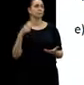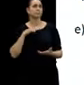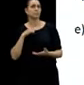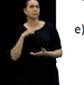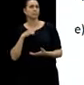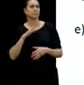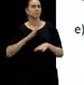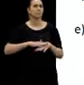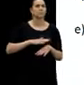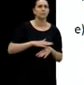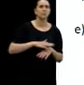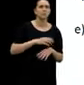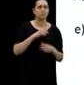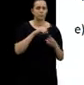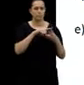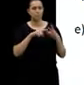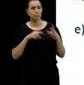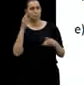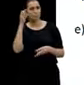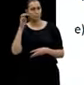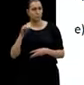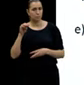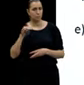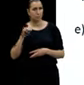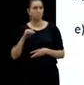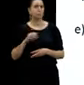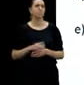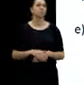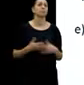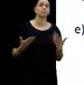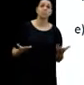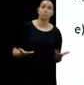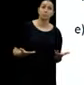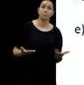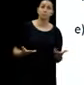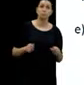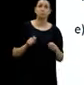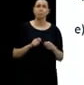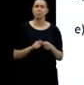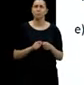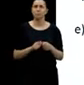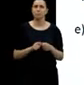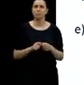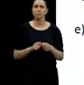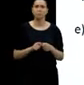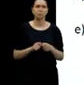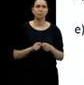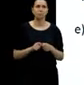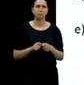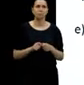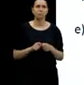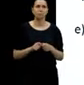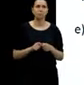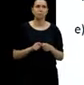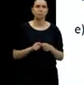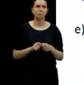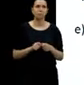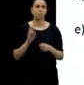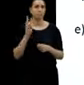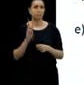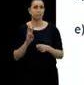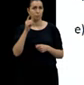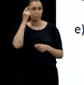cerca de mais 3 minutinhos, Fernanda. Então, vamos fazer uma Oi, quantos minutos?